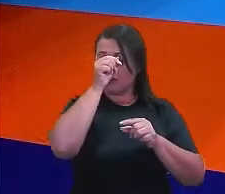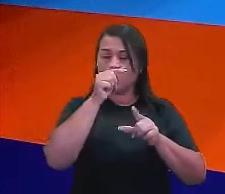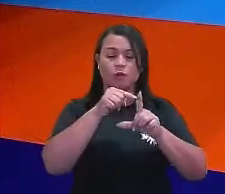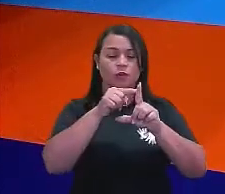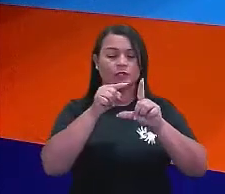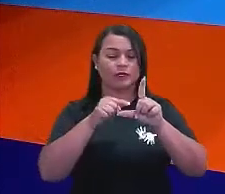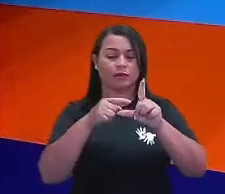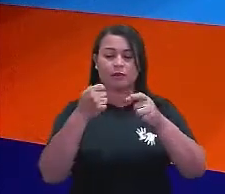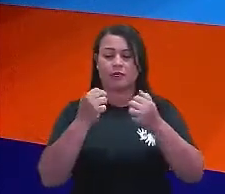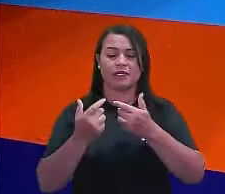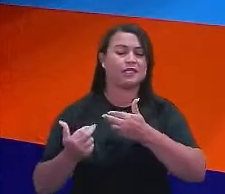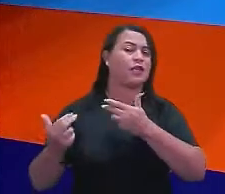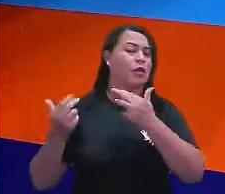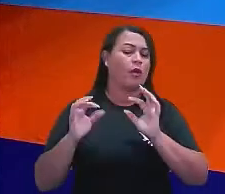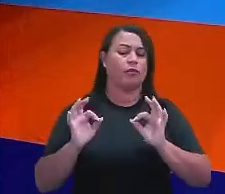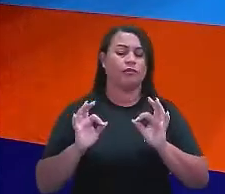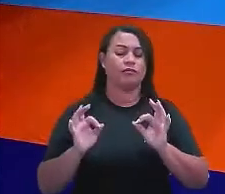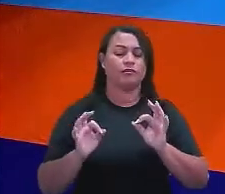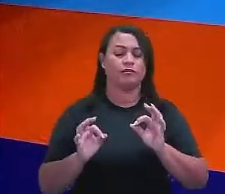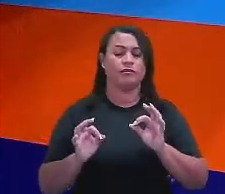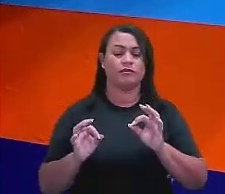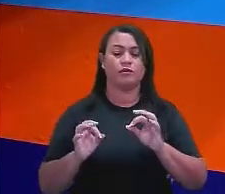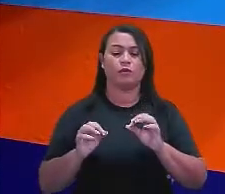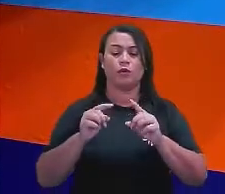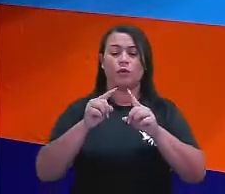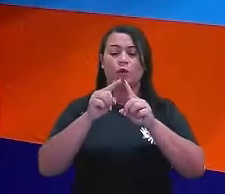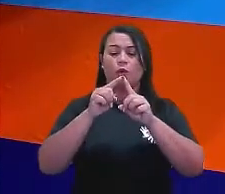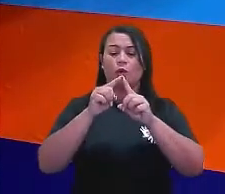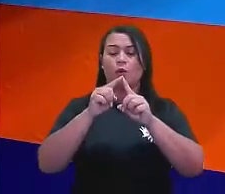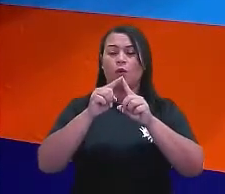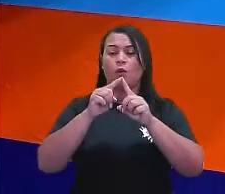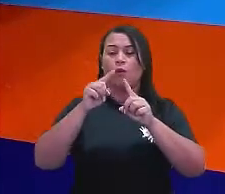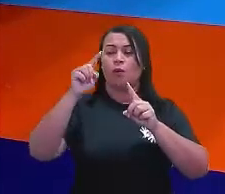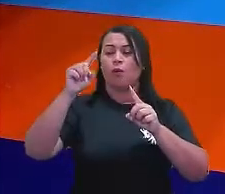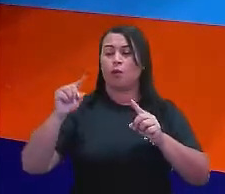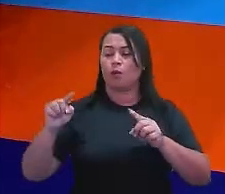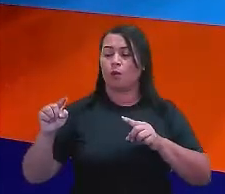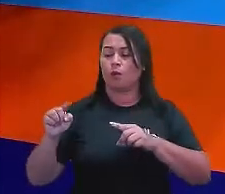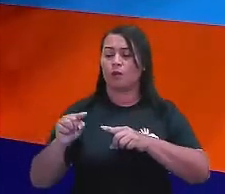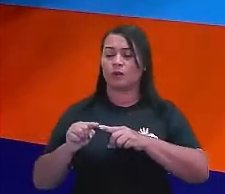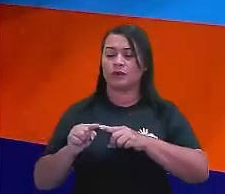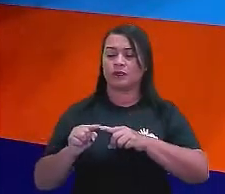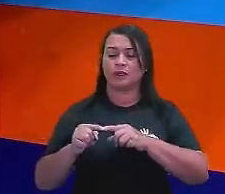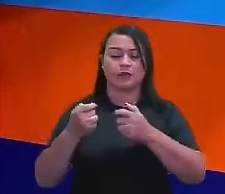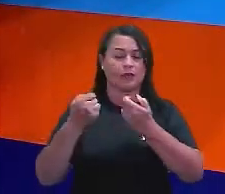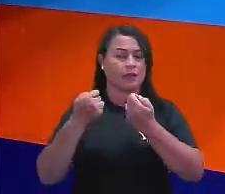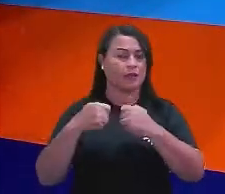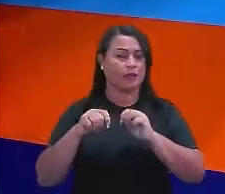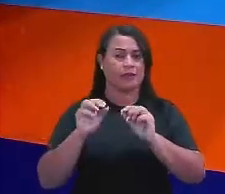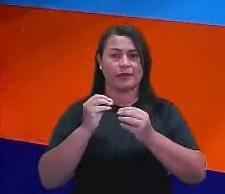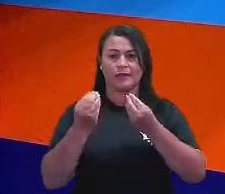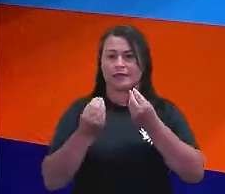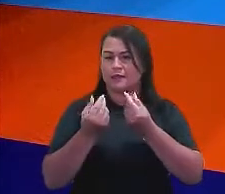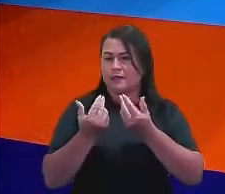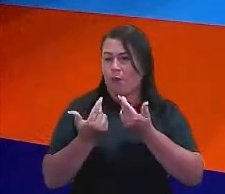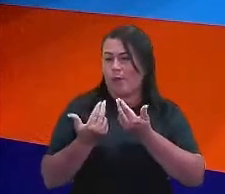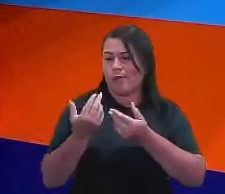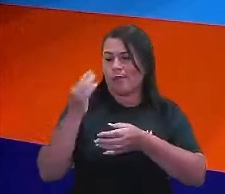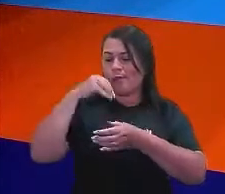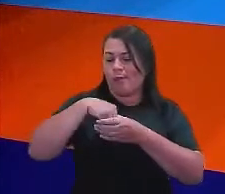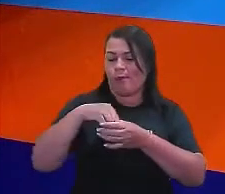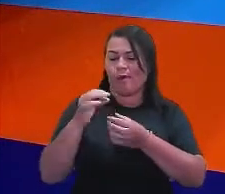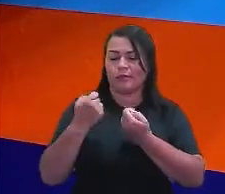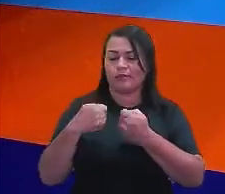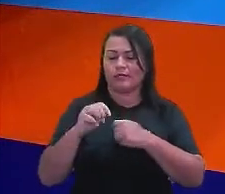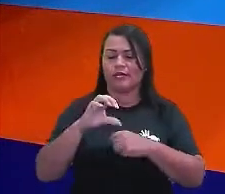todos iguais, tá? Então, os ângulos internos aqui, ó, eles não precisam ser iguais, eles não precisam ter